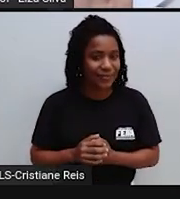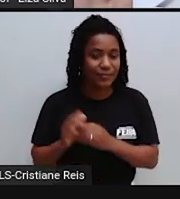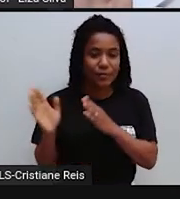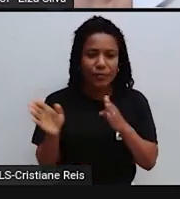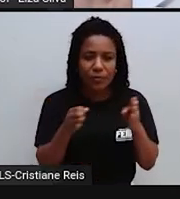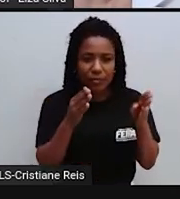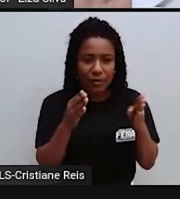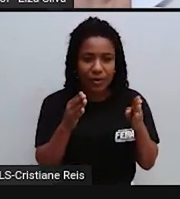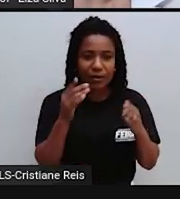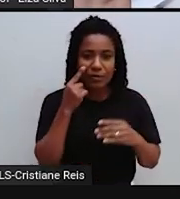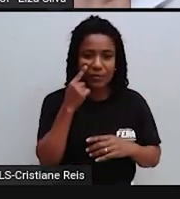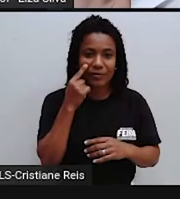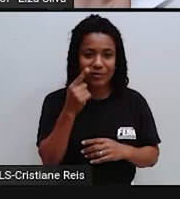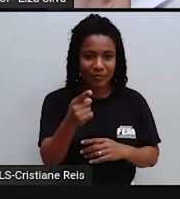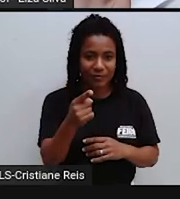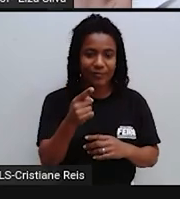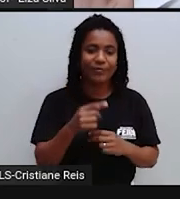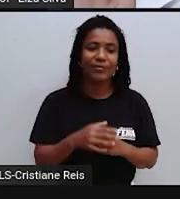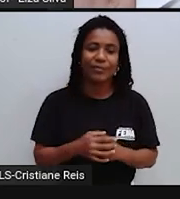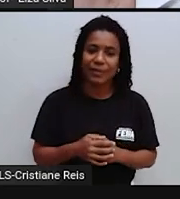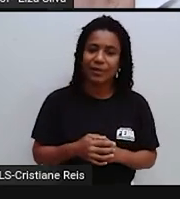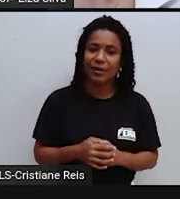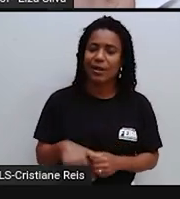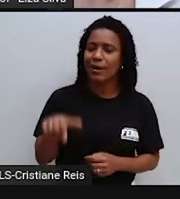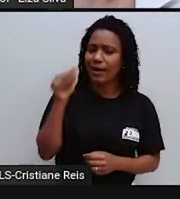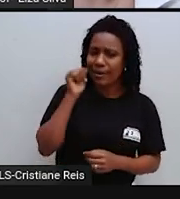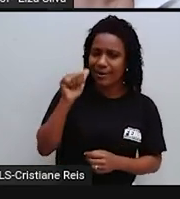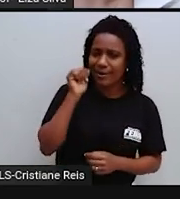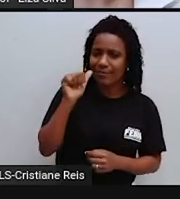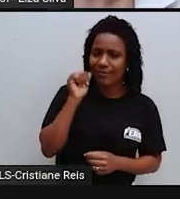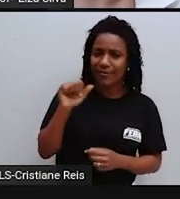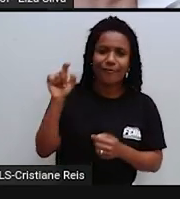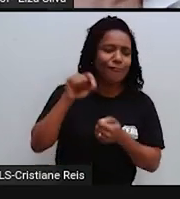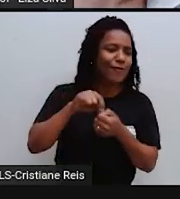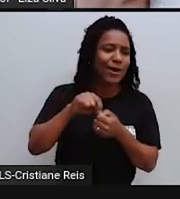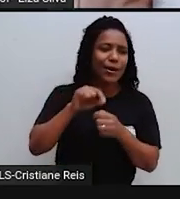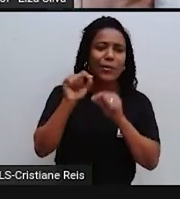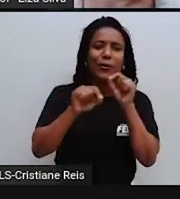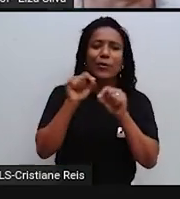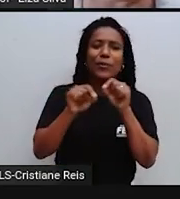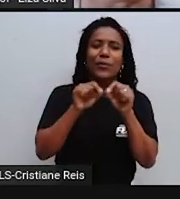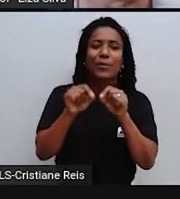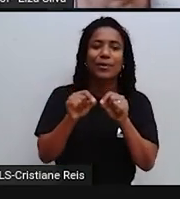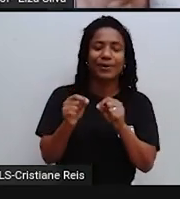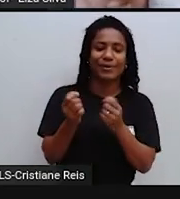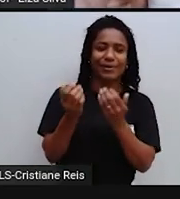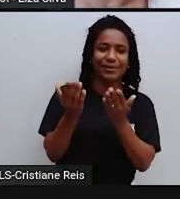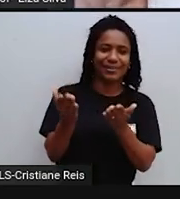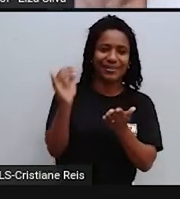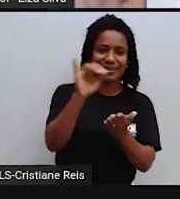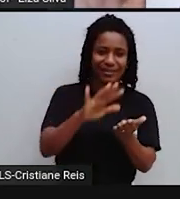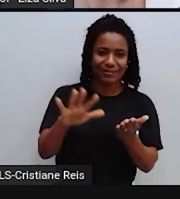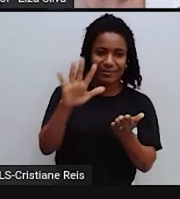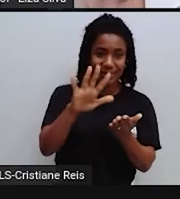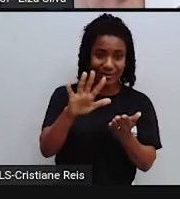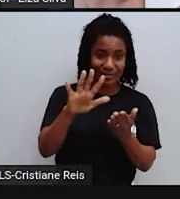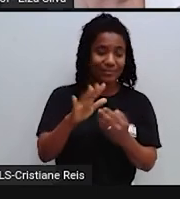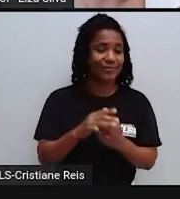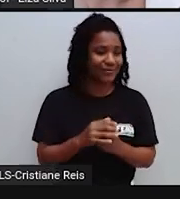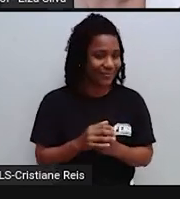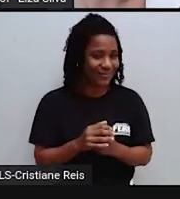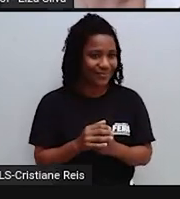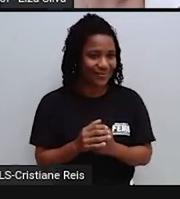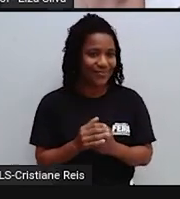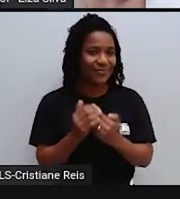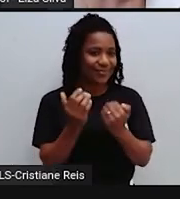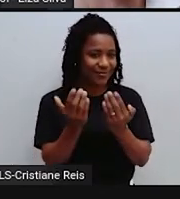What's the girl doing in the photo? O que é que essa garota está fazendo na foto? She is, observe